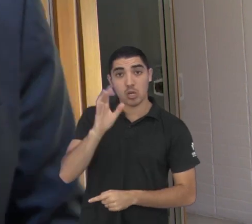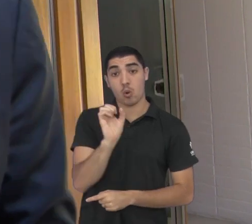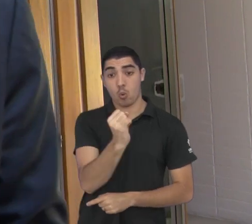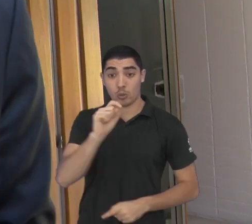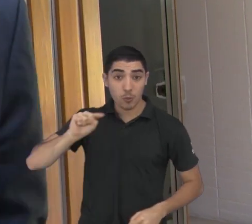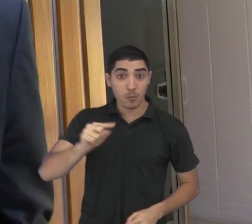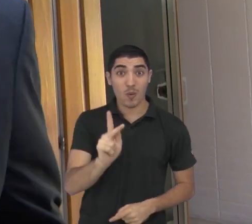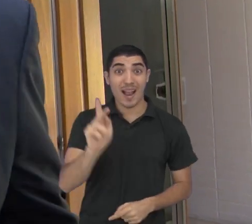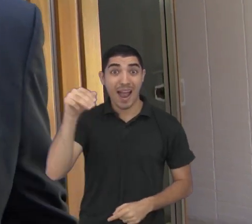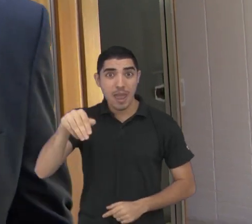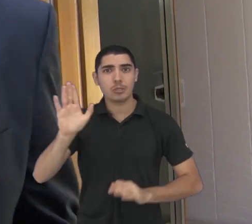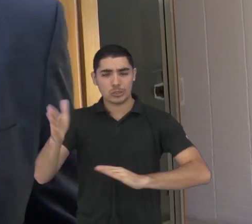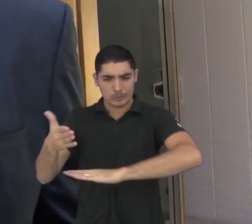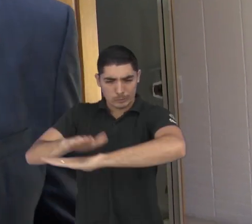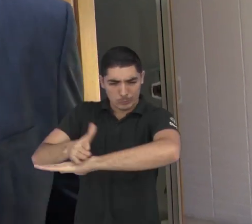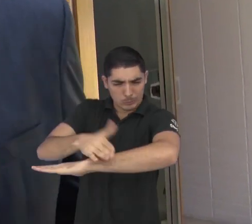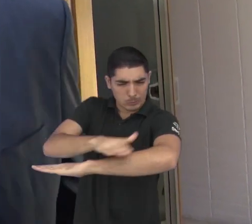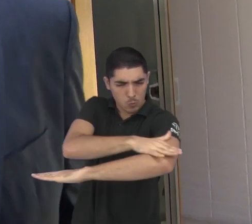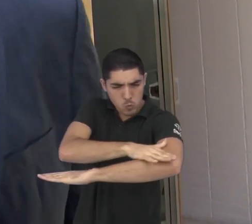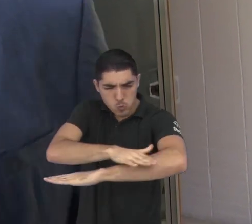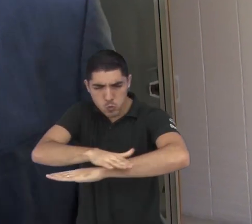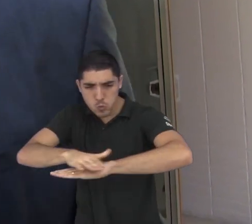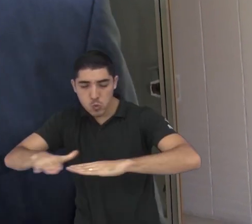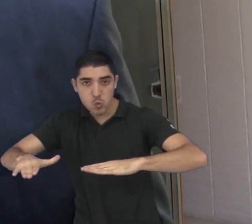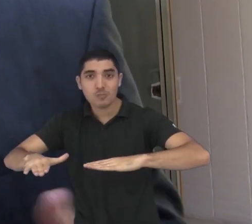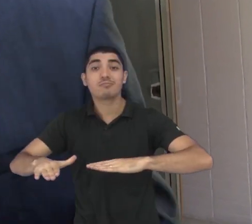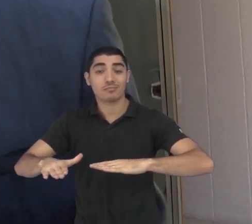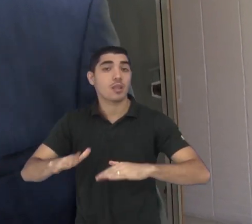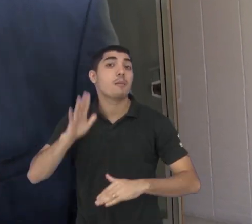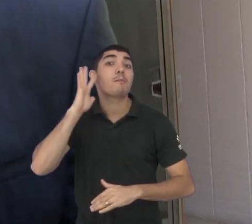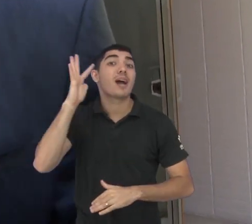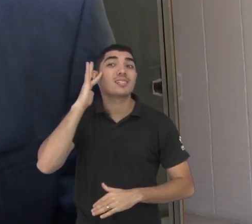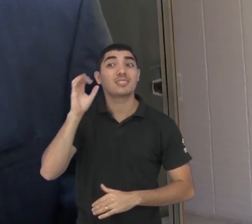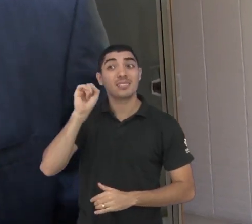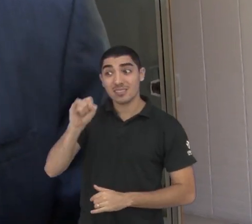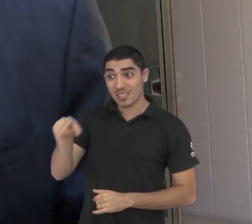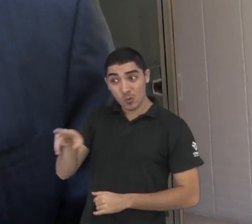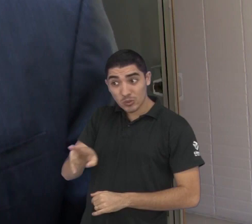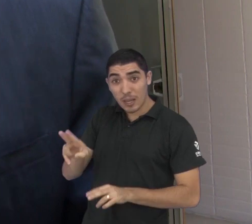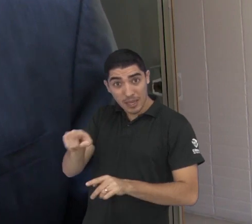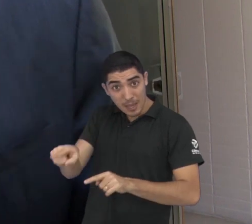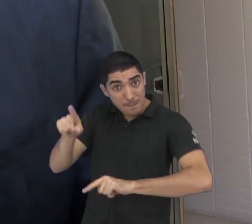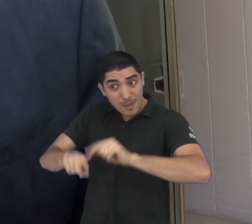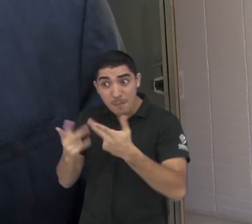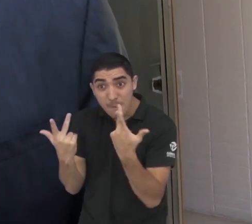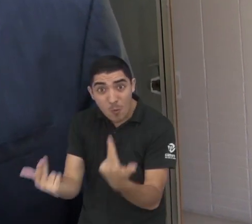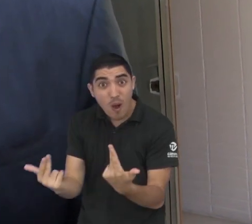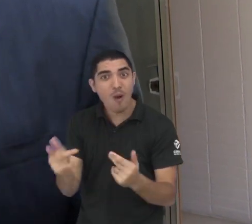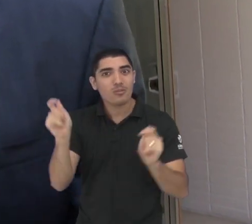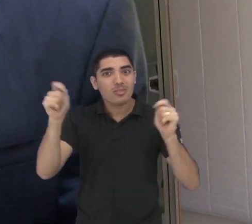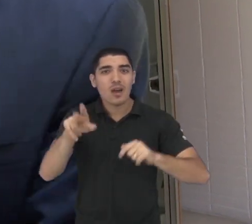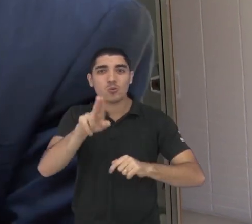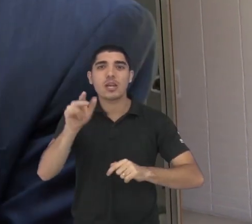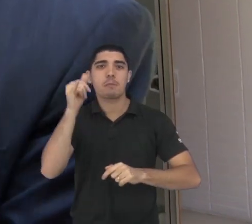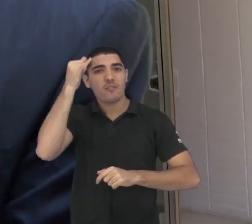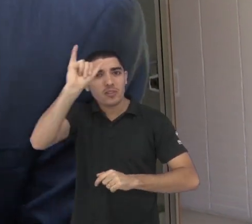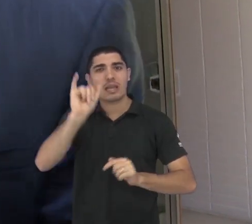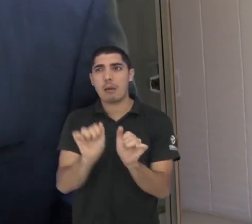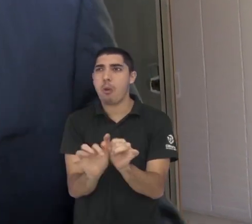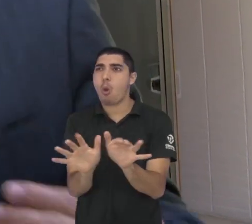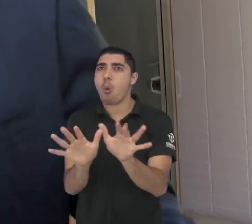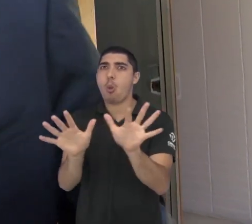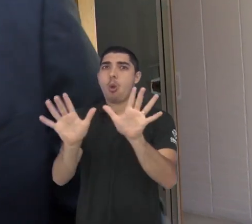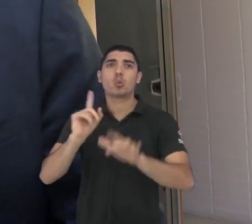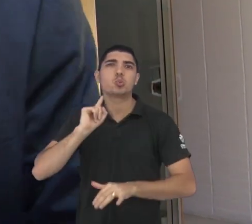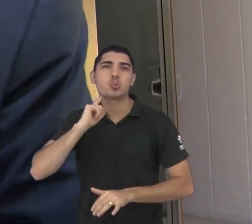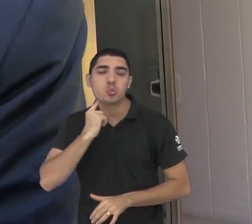Paulo asfaltou 8.000 quilômetros de rodovia no último ano. Imagina quanto a gente já não poderia reduzir, né, essas emissões de carbono com um produto como esse.